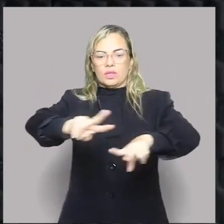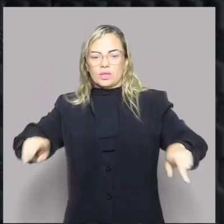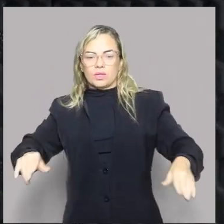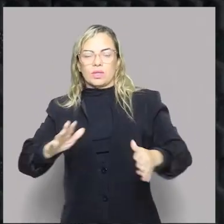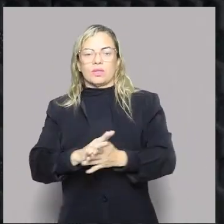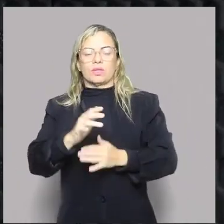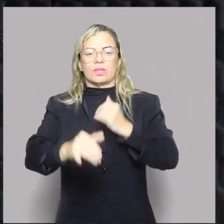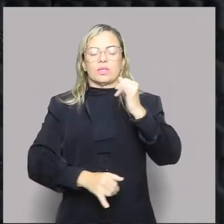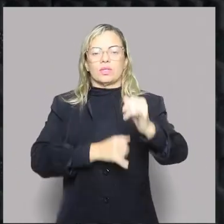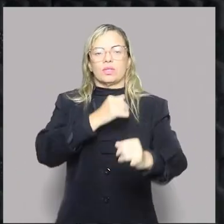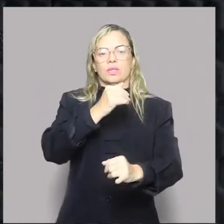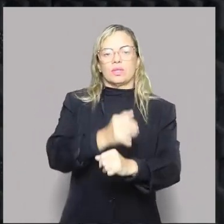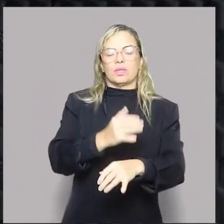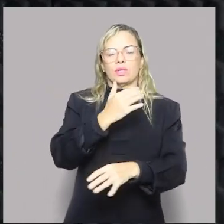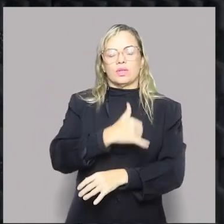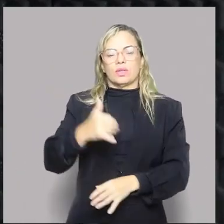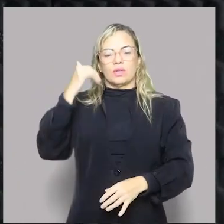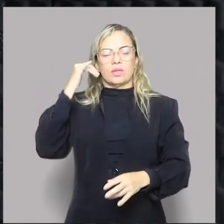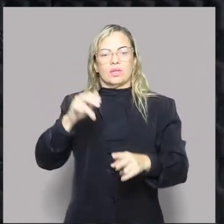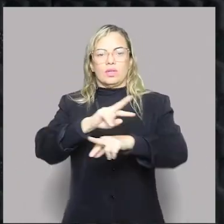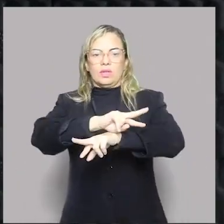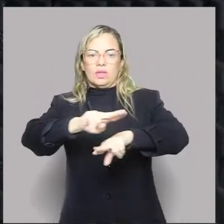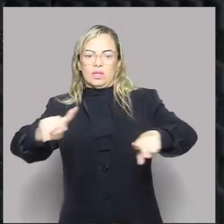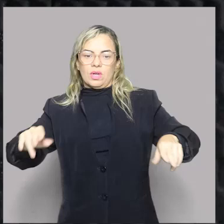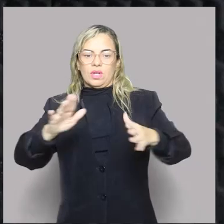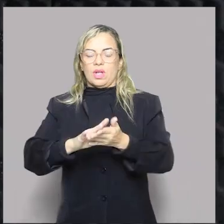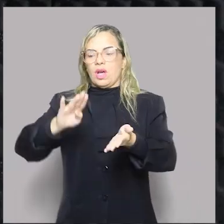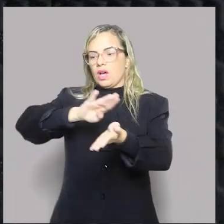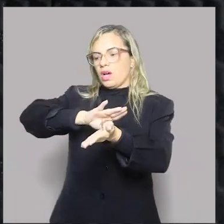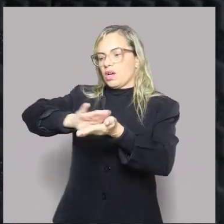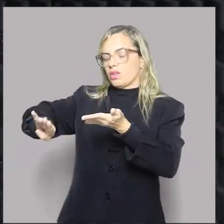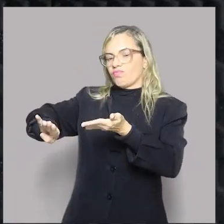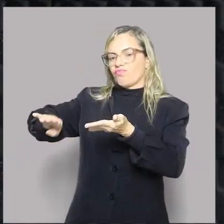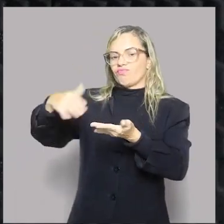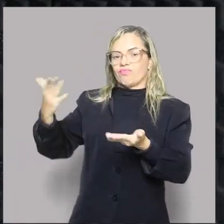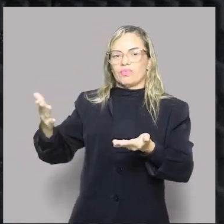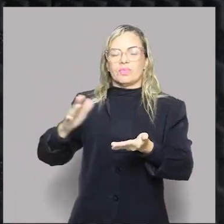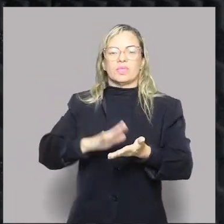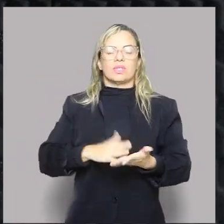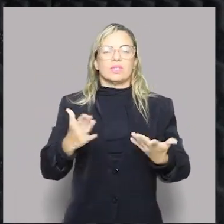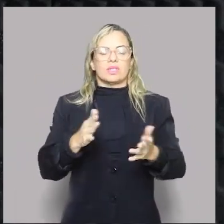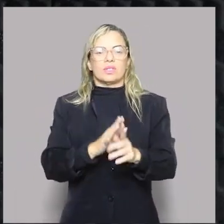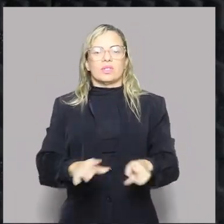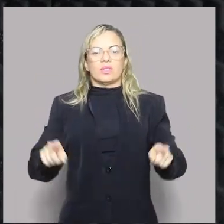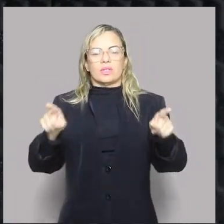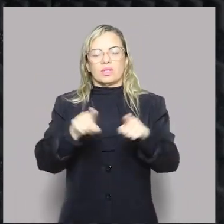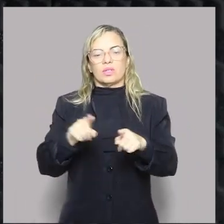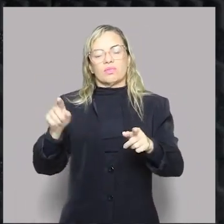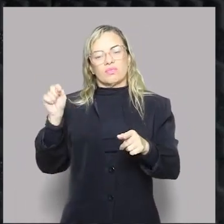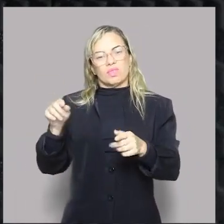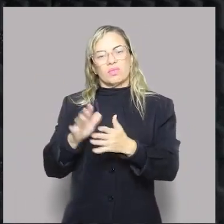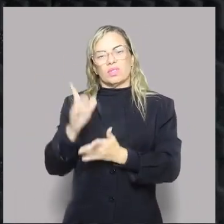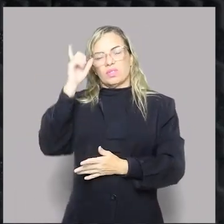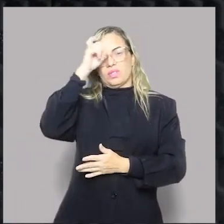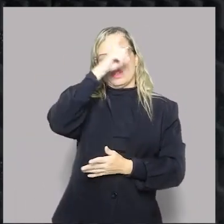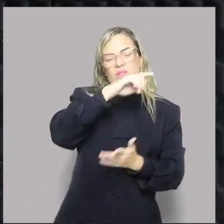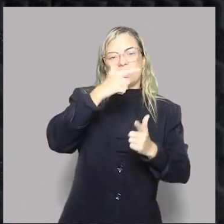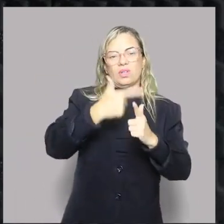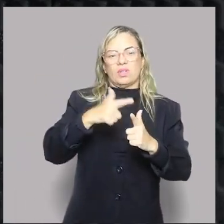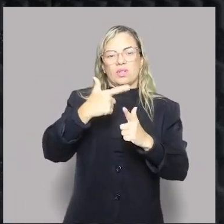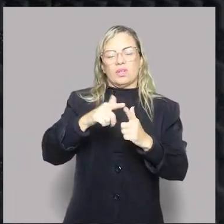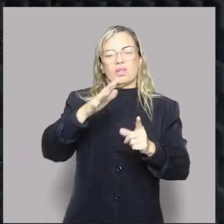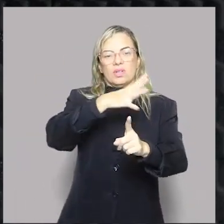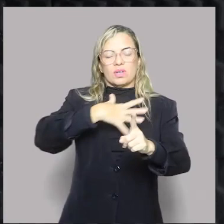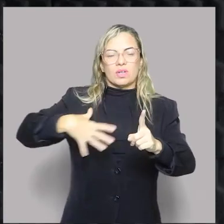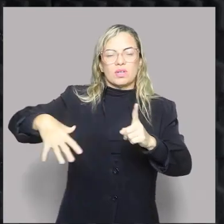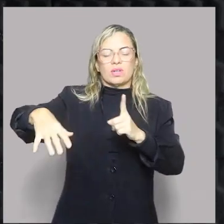aí uma estratégia super importante de juntar a consequência com a sua frase final. E detalhe, em todo